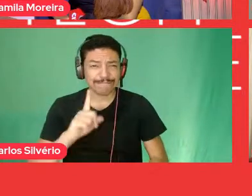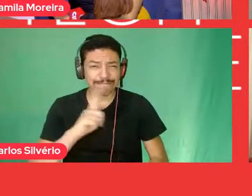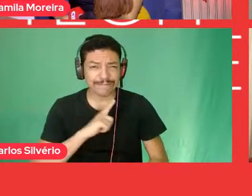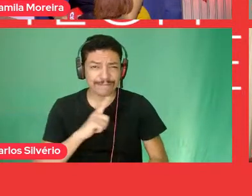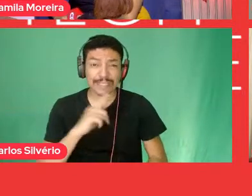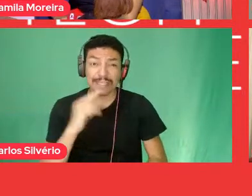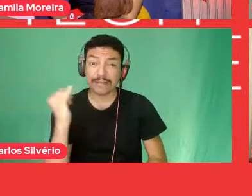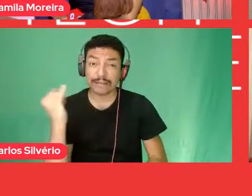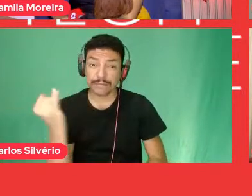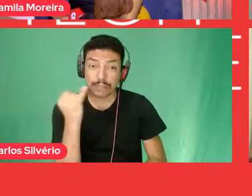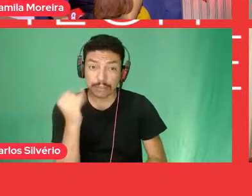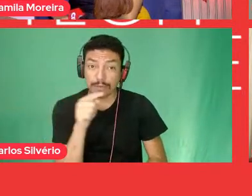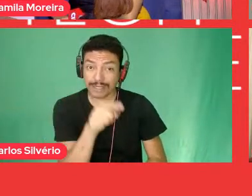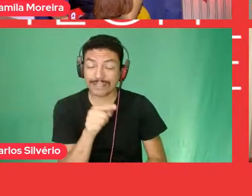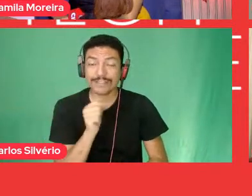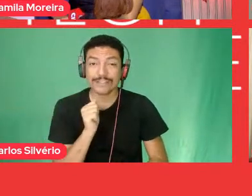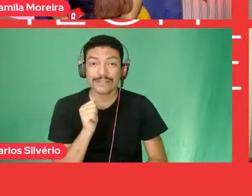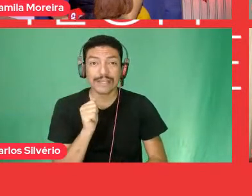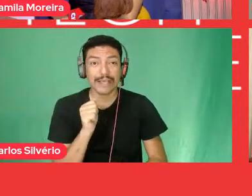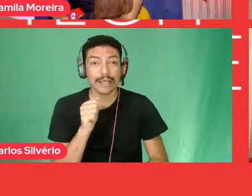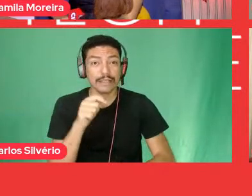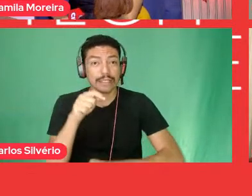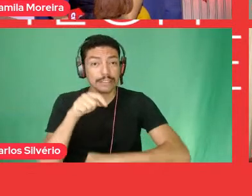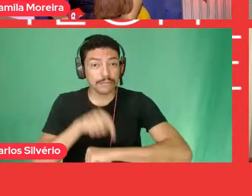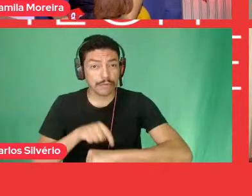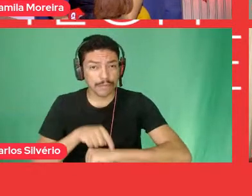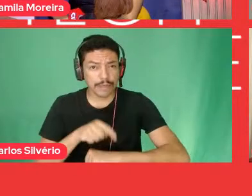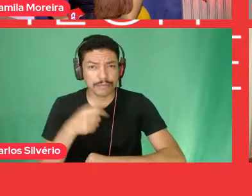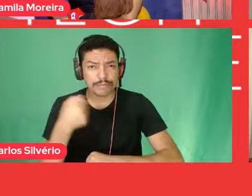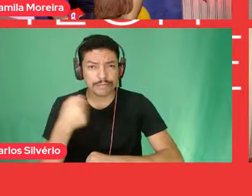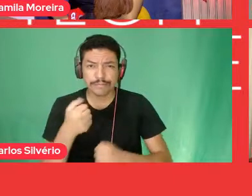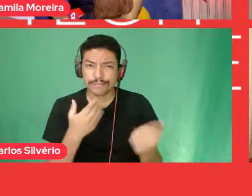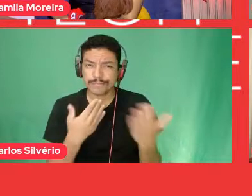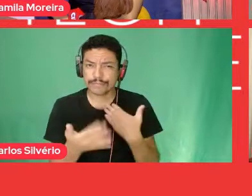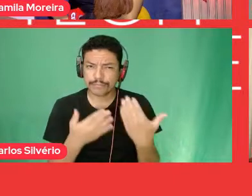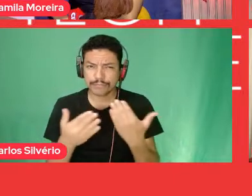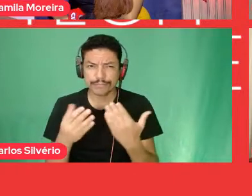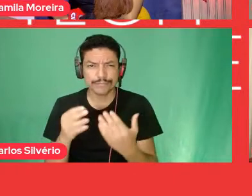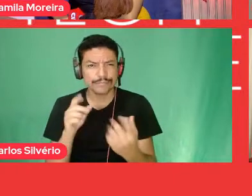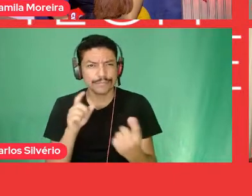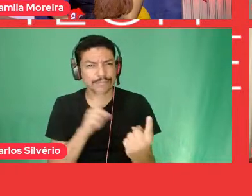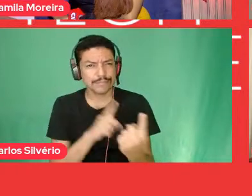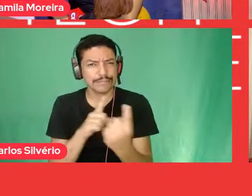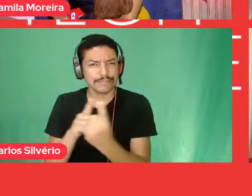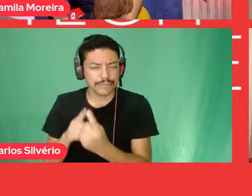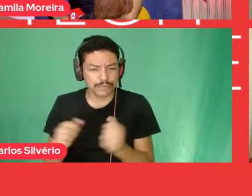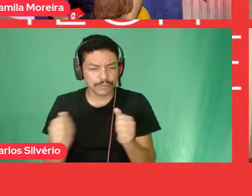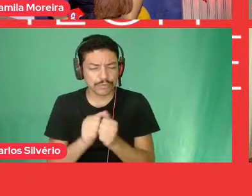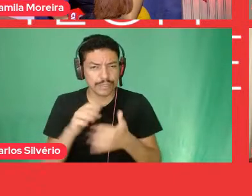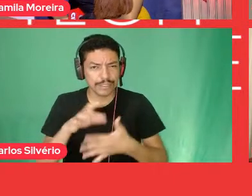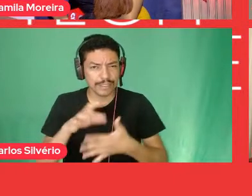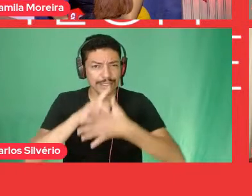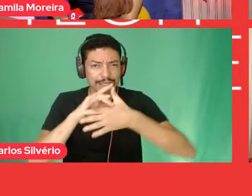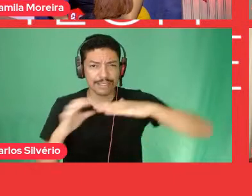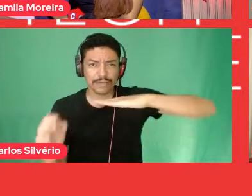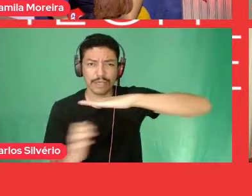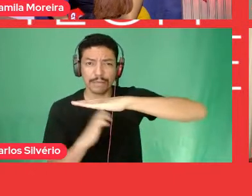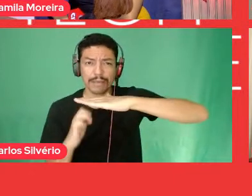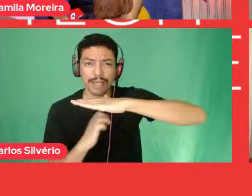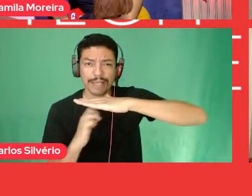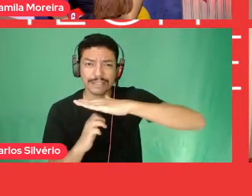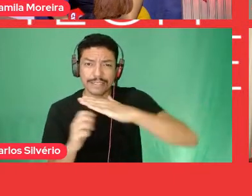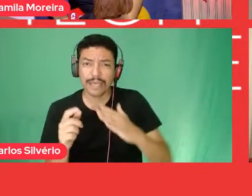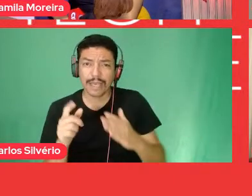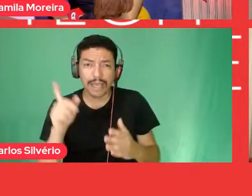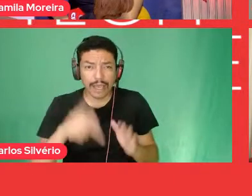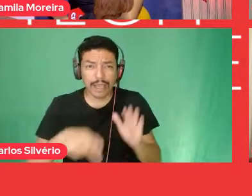importante, e essas situações, elas precisam ser tratadas e entendidas pela liderança e pela empresa, que faz parte